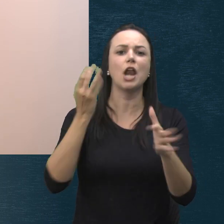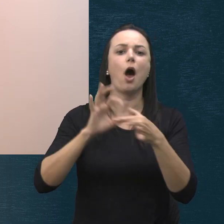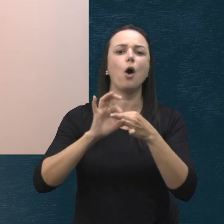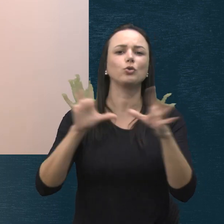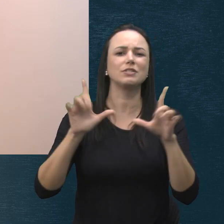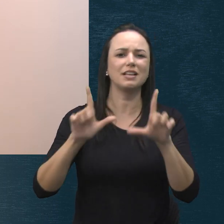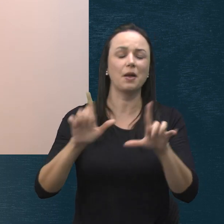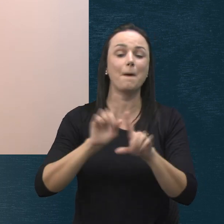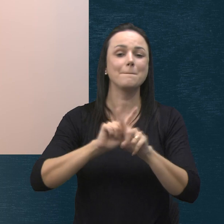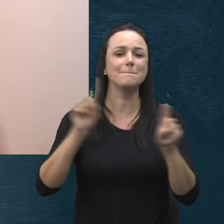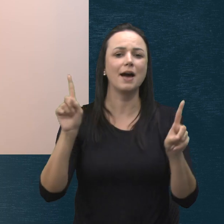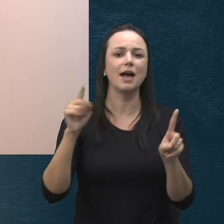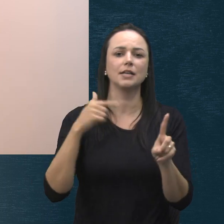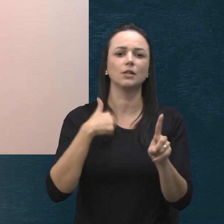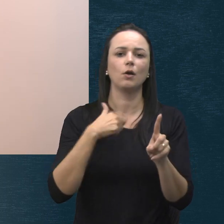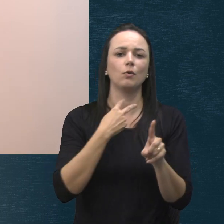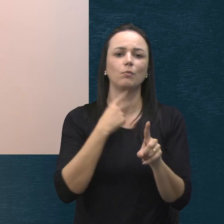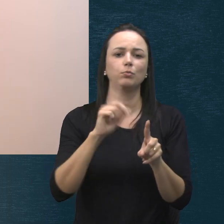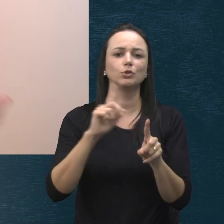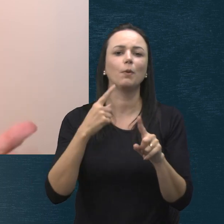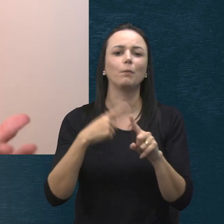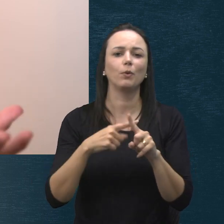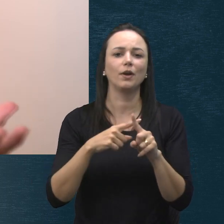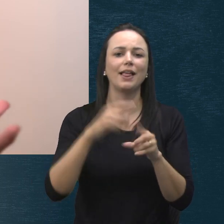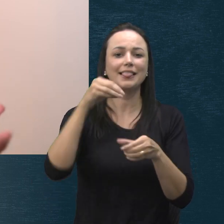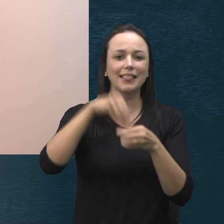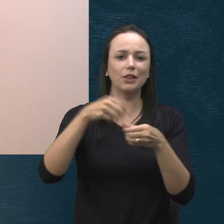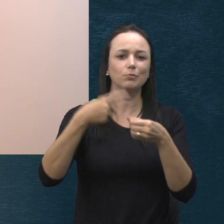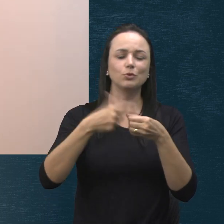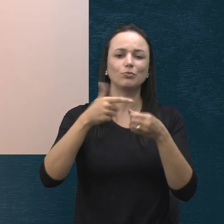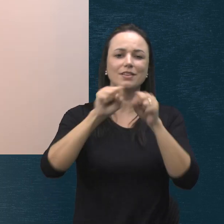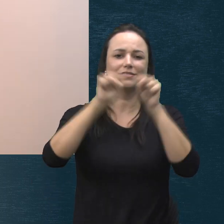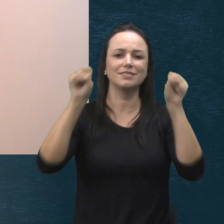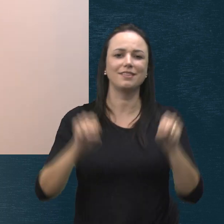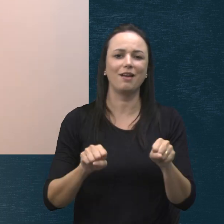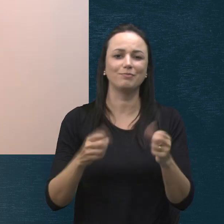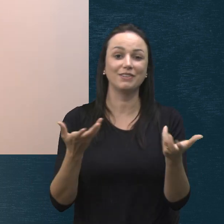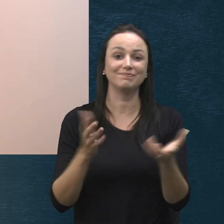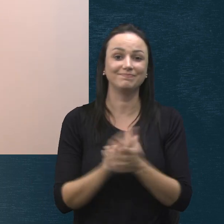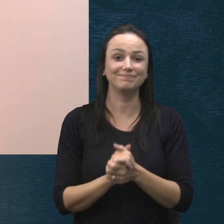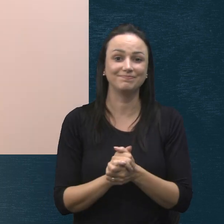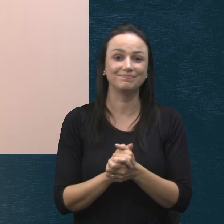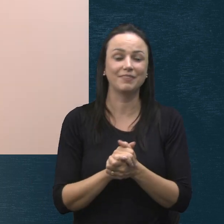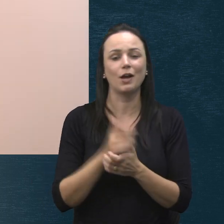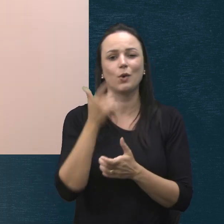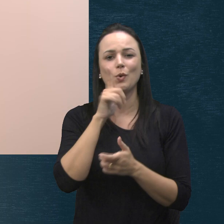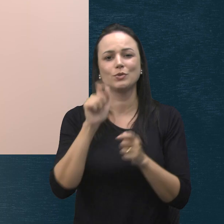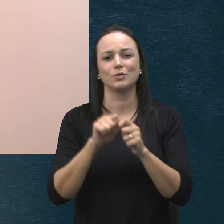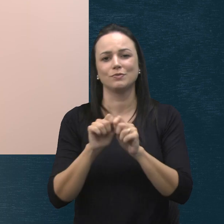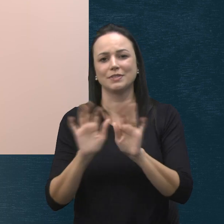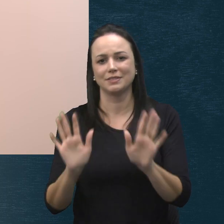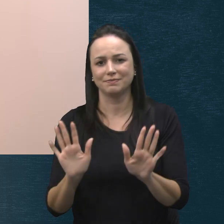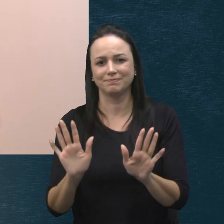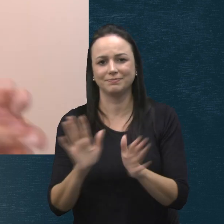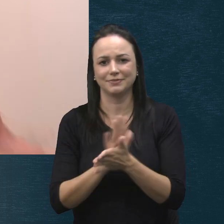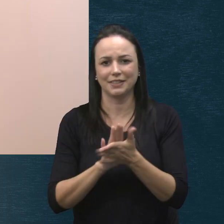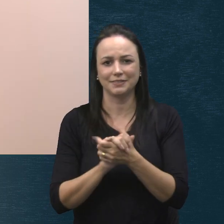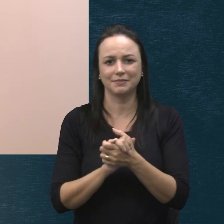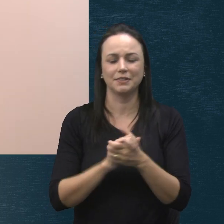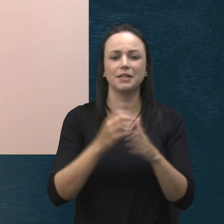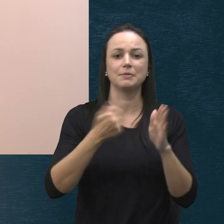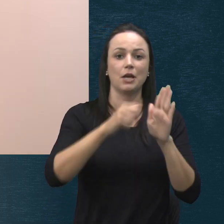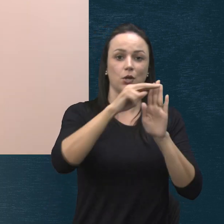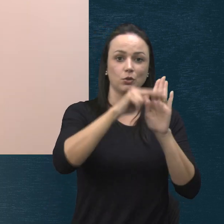gente não podia, porque não tinha sistema no município, né? Então, não teve jeito de colocar em exercício. Então, precisa ter uma norma descritiva